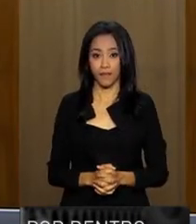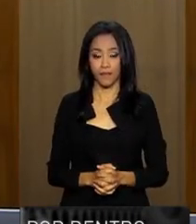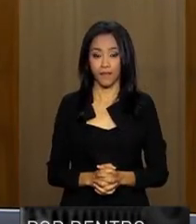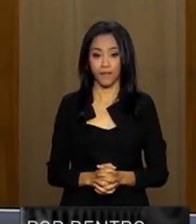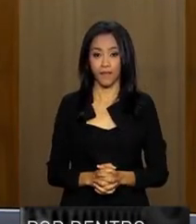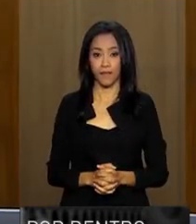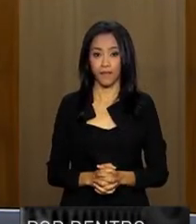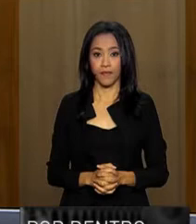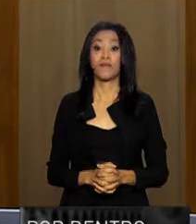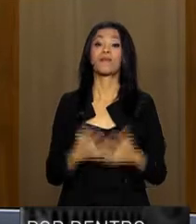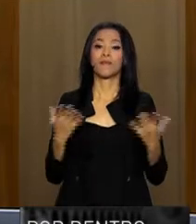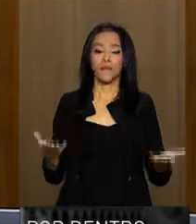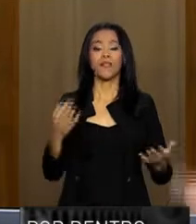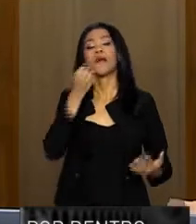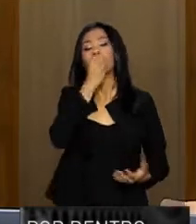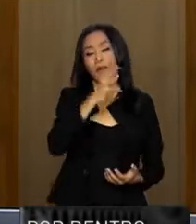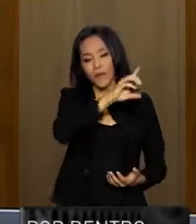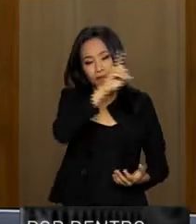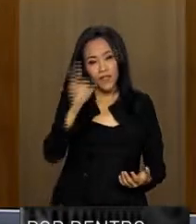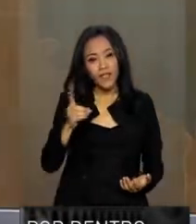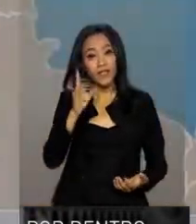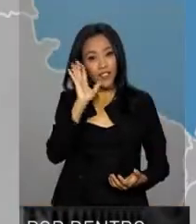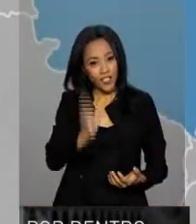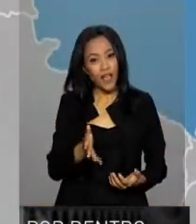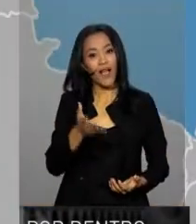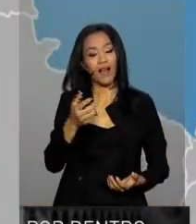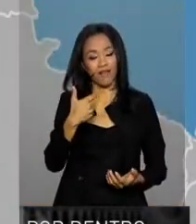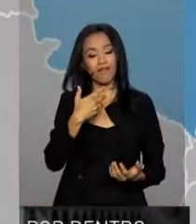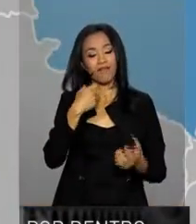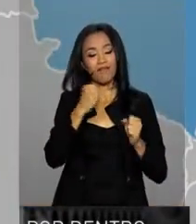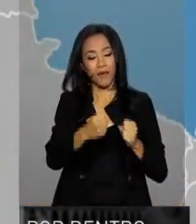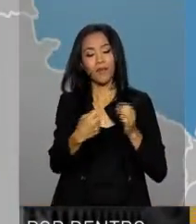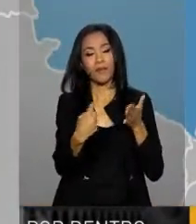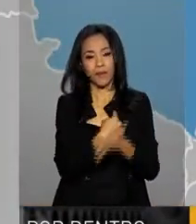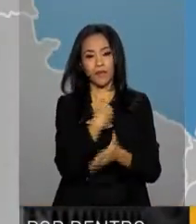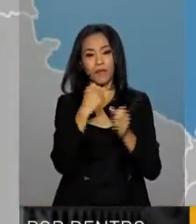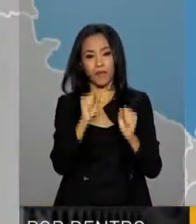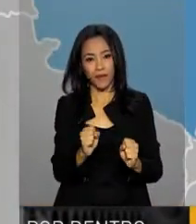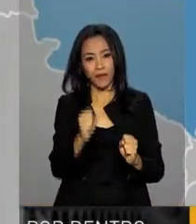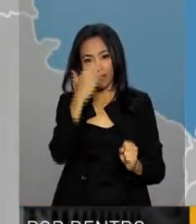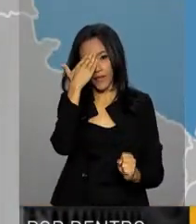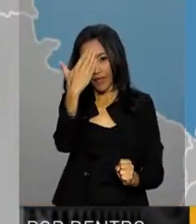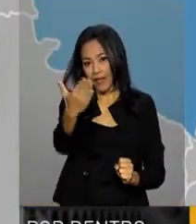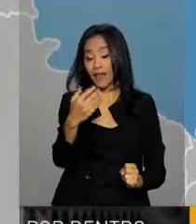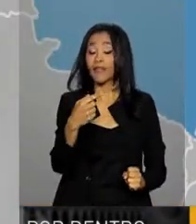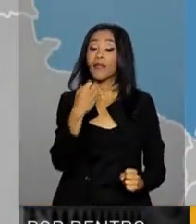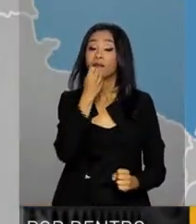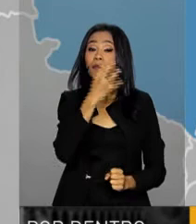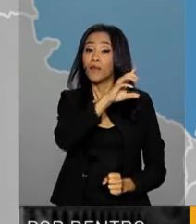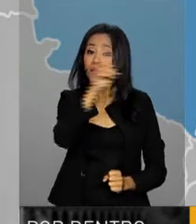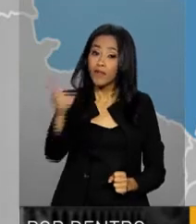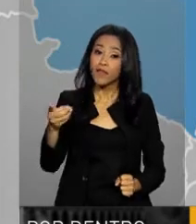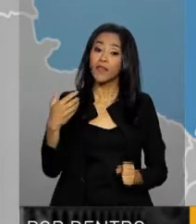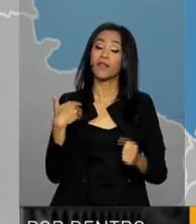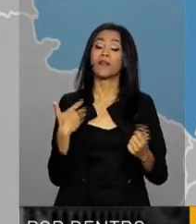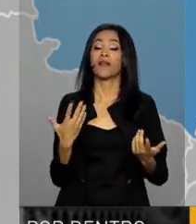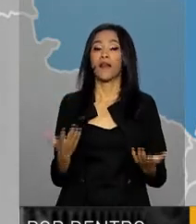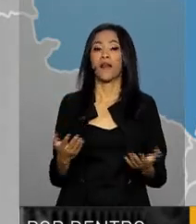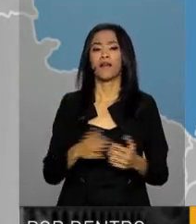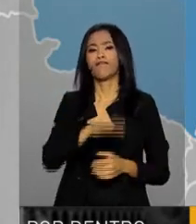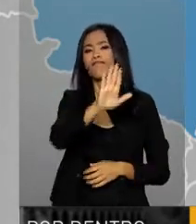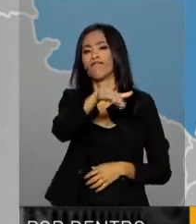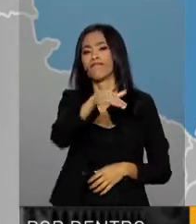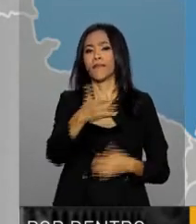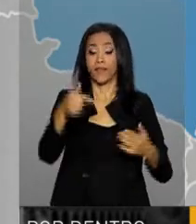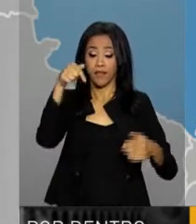bom dia bom dia já está ouvindo aqui com o ministro pode fazer sua pergunta programa bom dia ministro brigada pela participação minhas